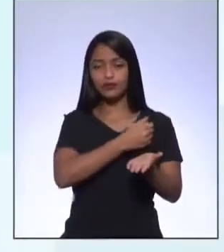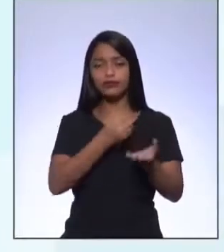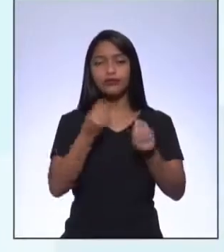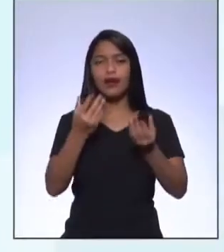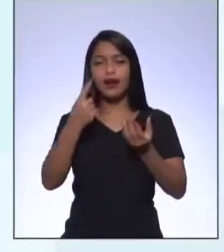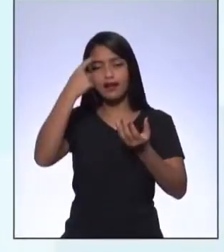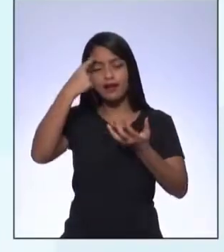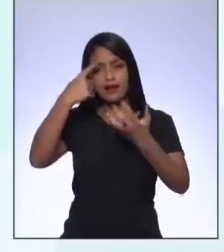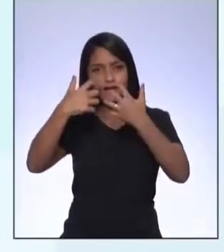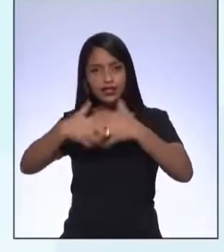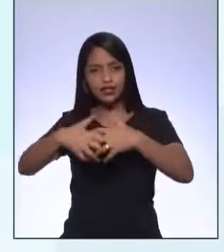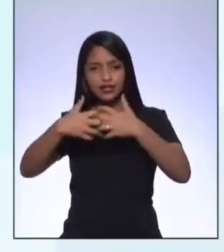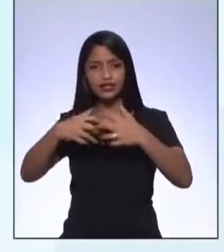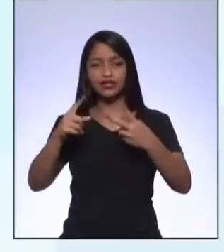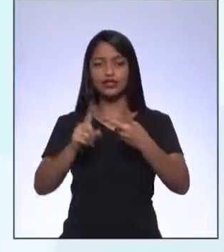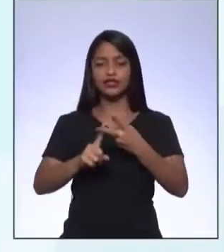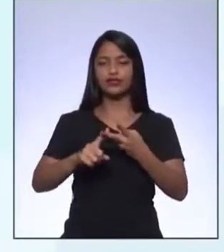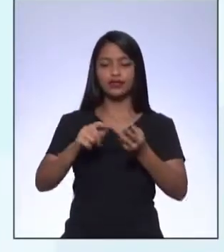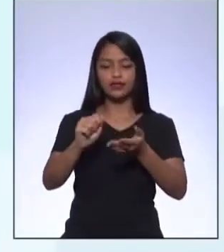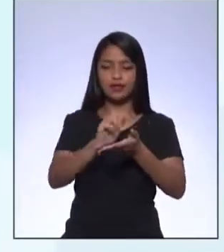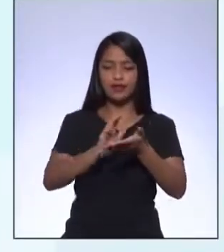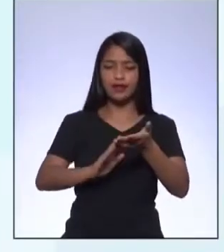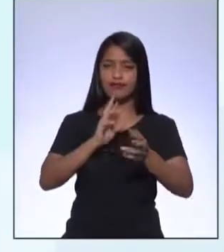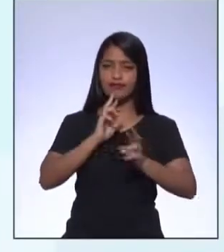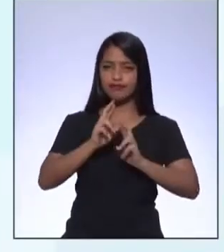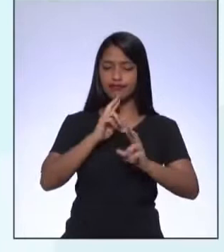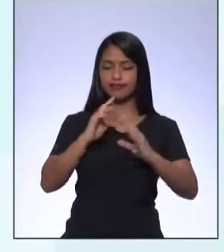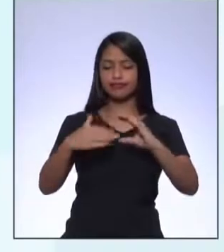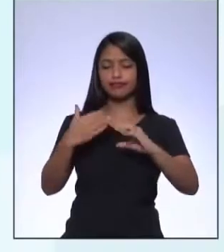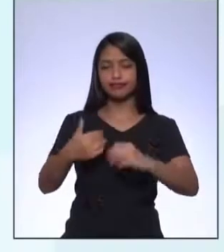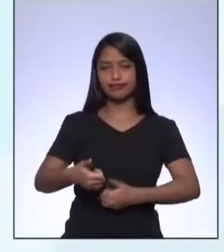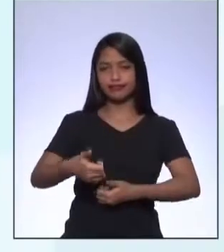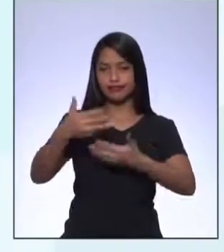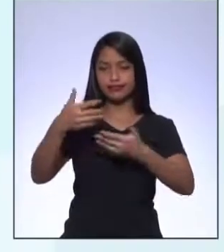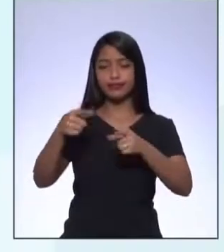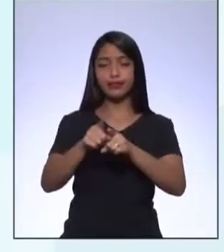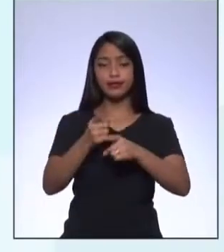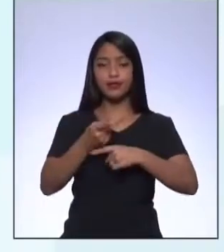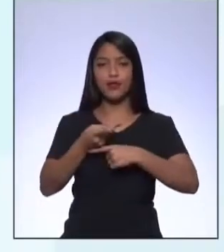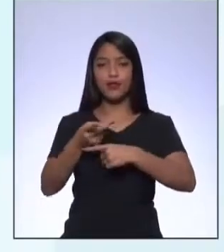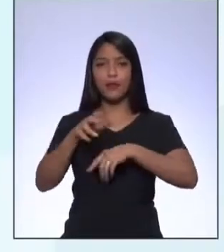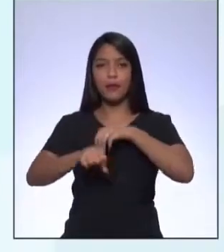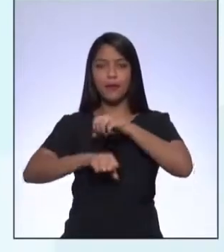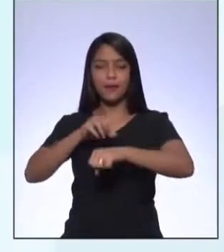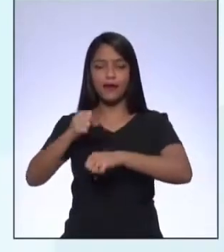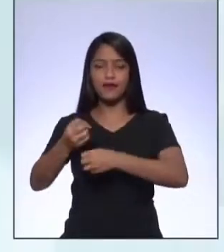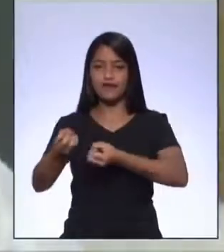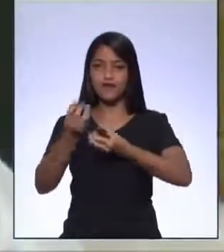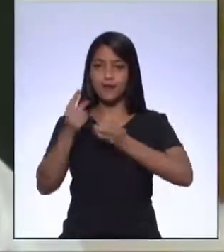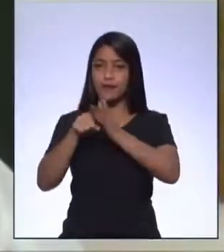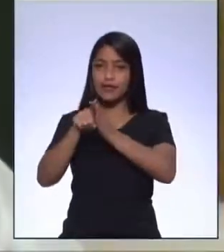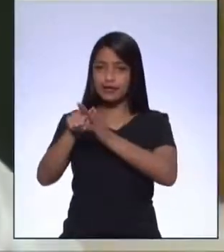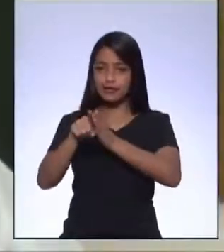refletir, resolver atividades, interagir no chat e buscar informação, né? Fazer pesquisa, tá